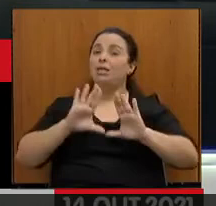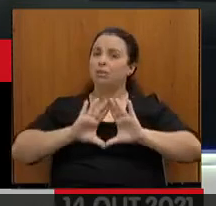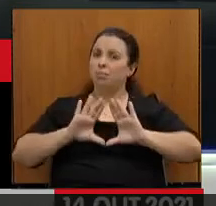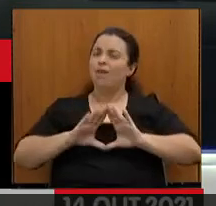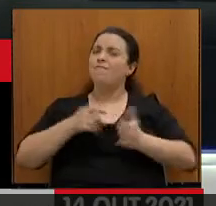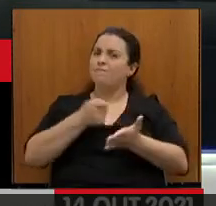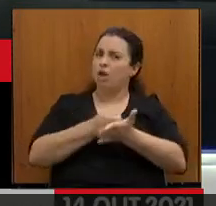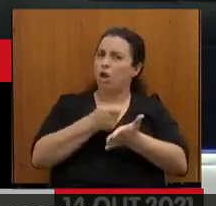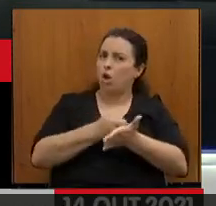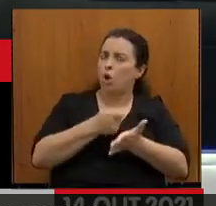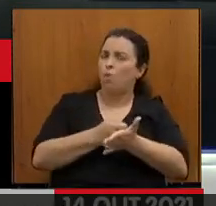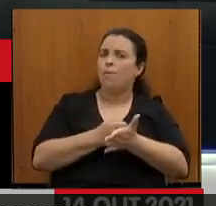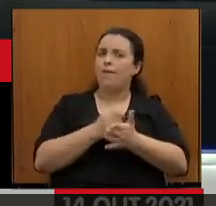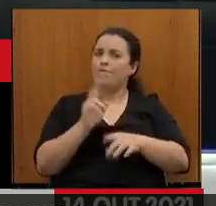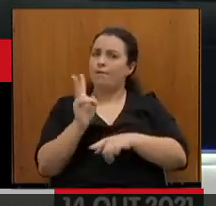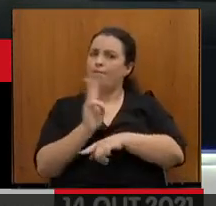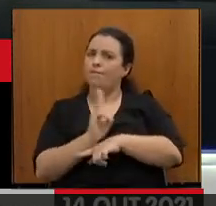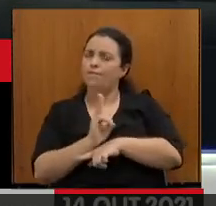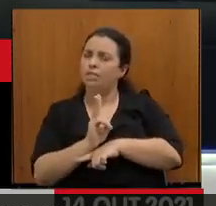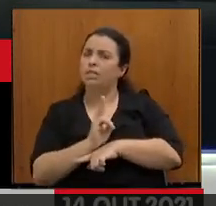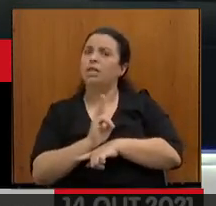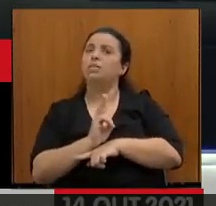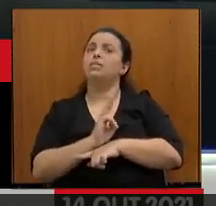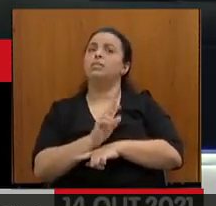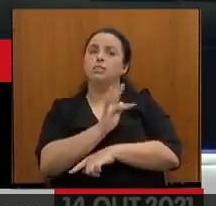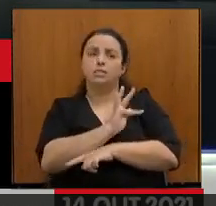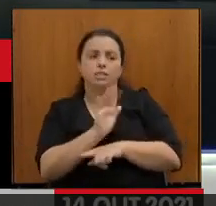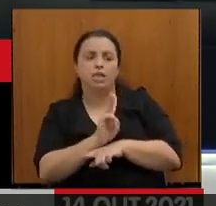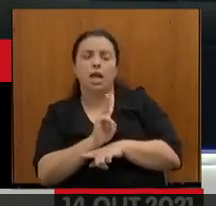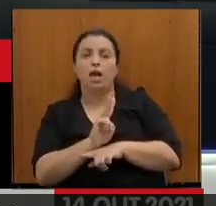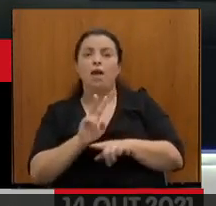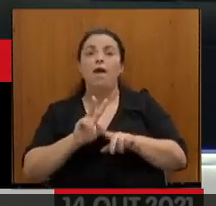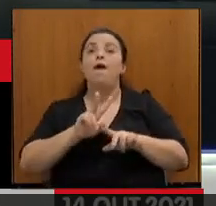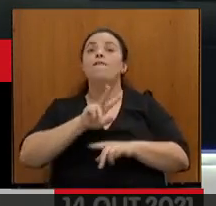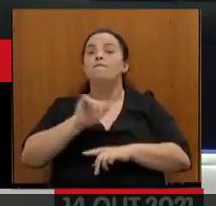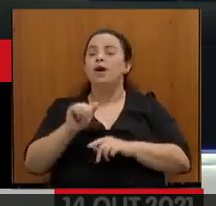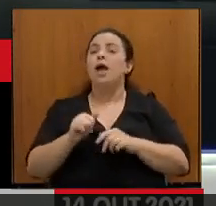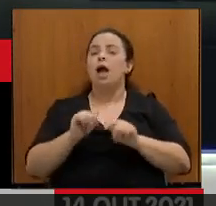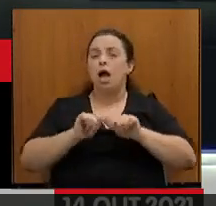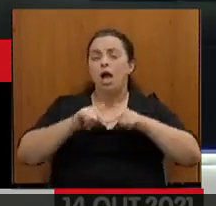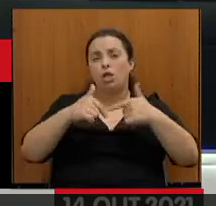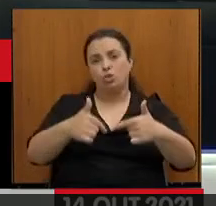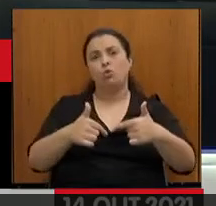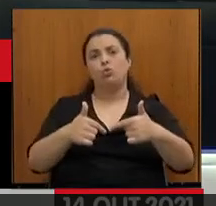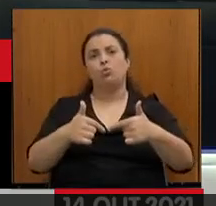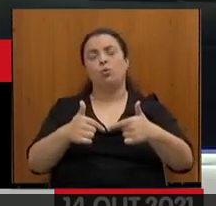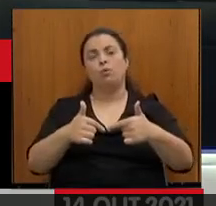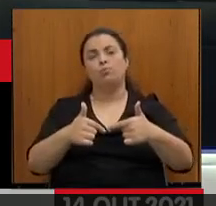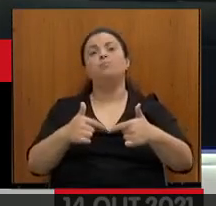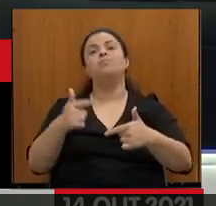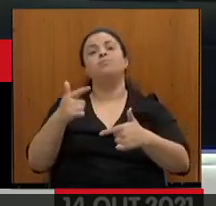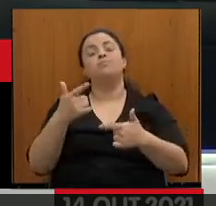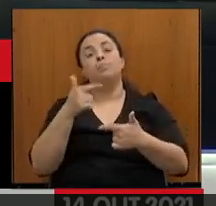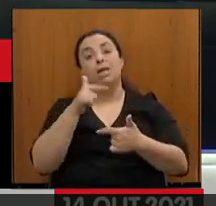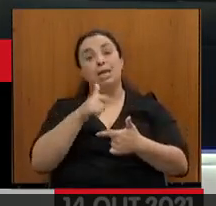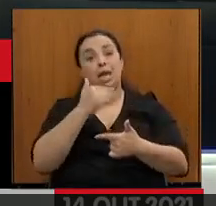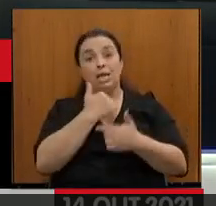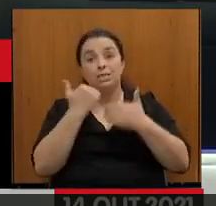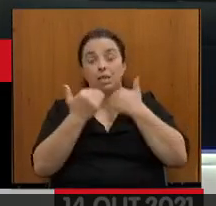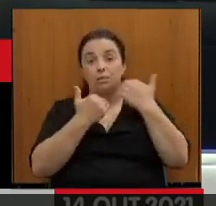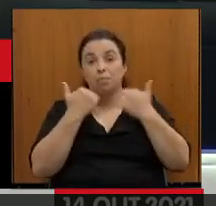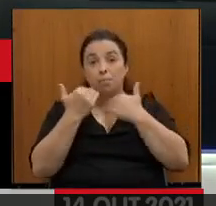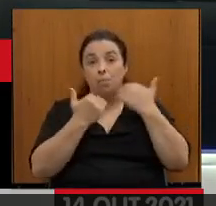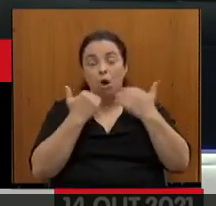legislar, vai atuar em todas as suas possibilidades para que nós não vejamos mais no